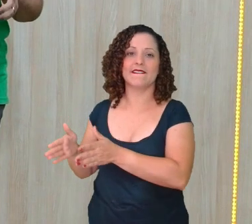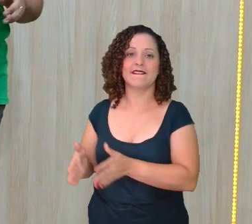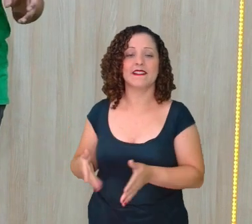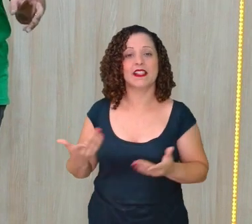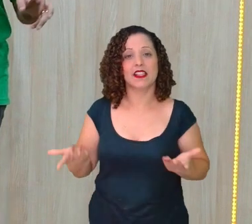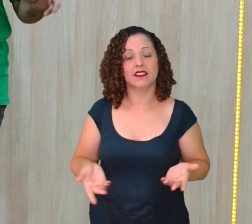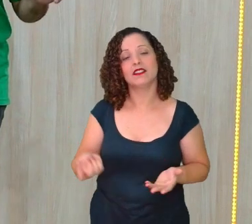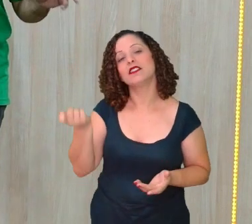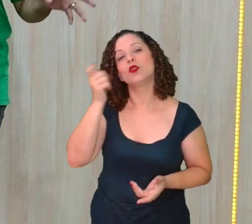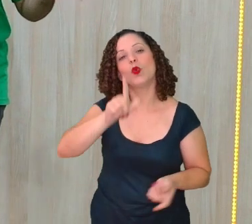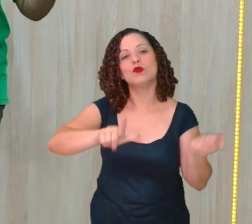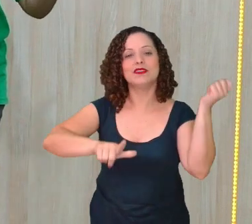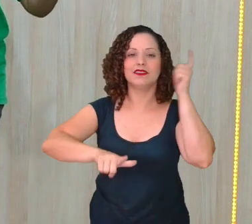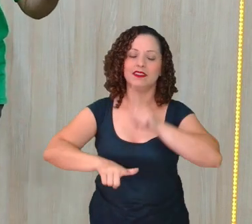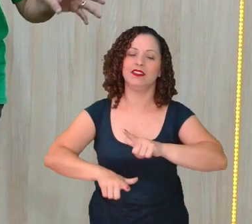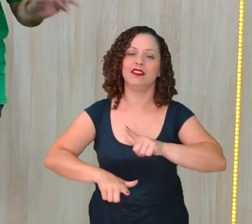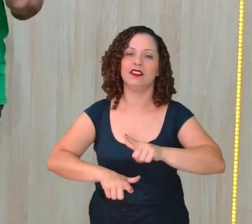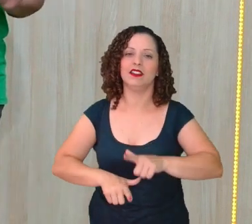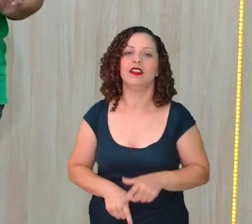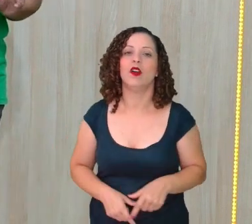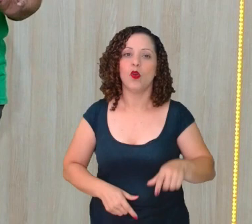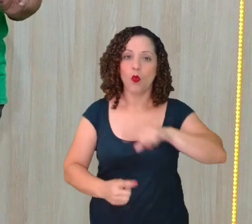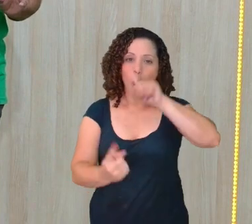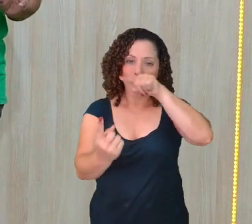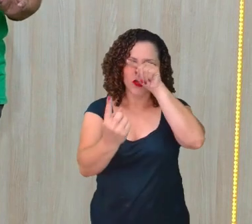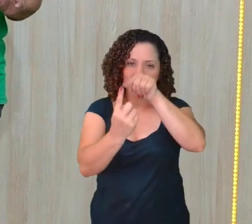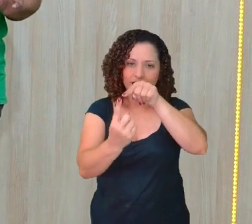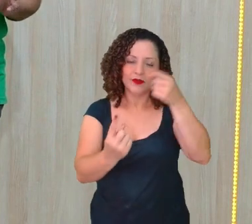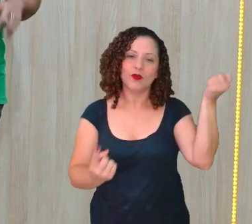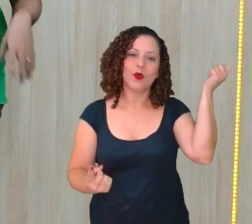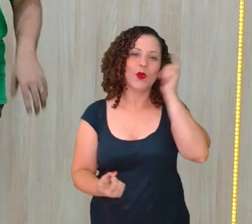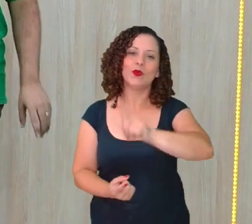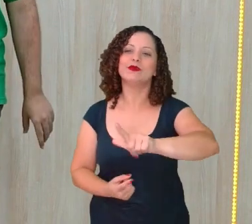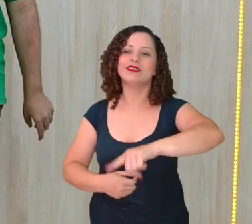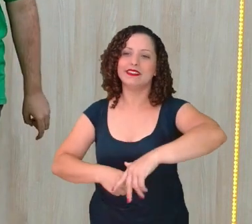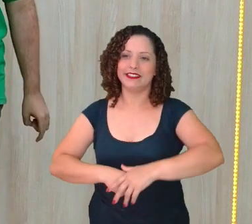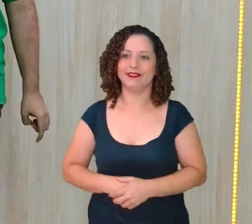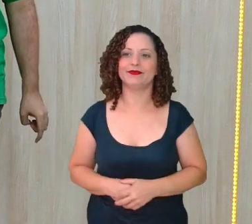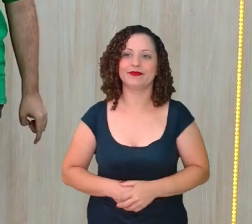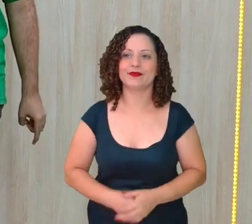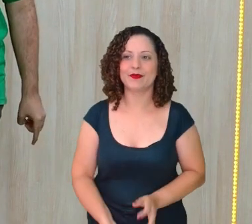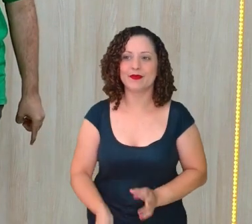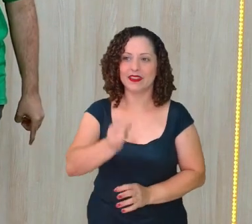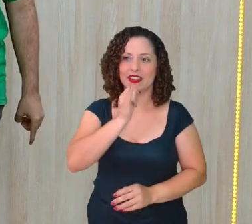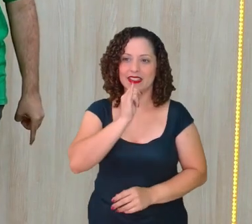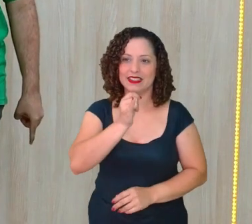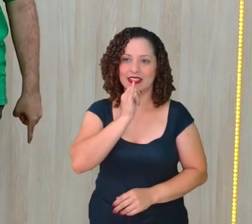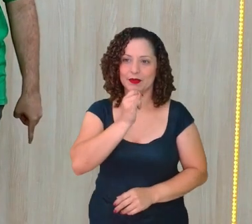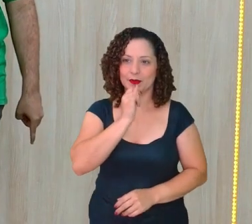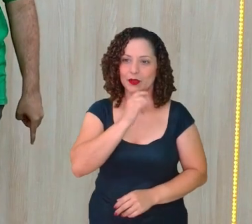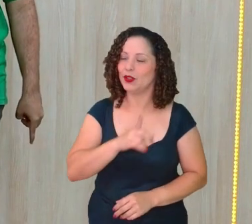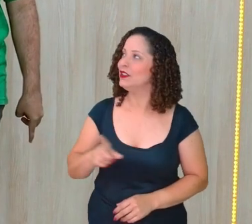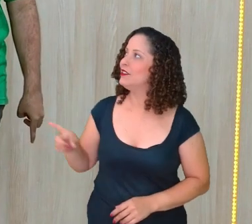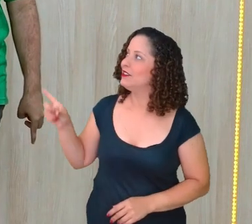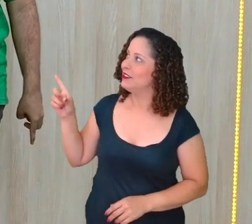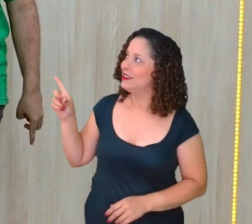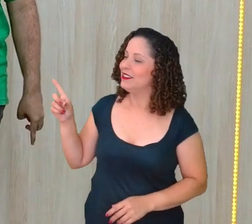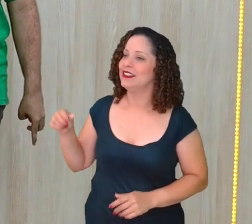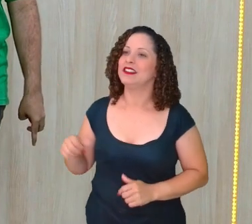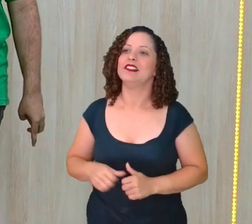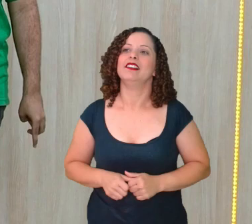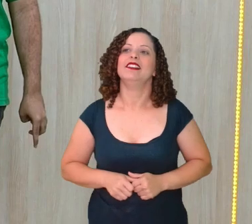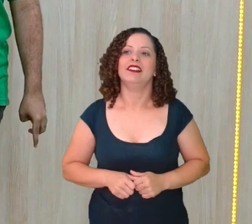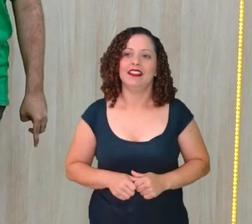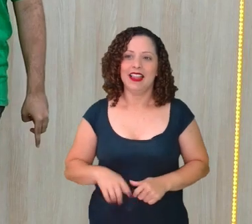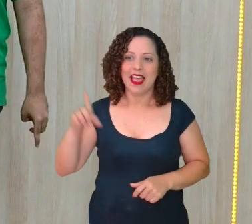venha alcançar o objetivo que ele almeja. Outro exemplo aqui, ó, olha aí, professor Jorge. Essa aí é